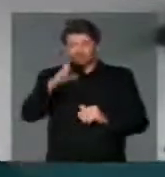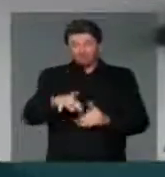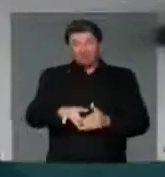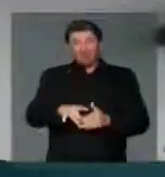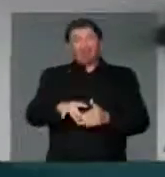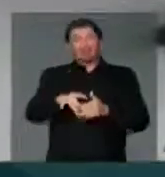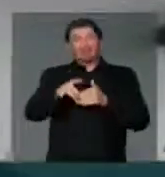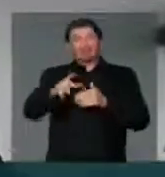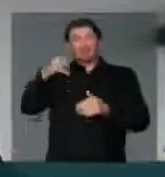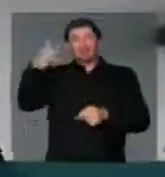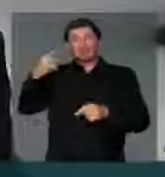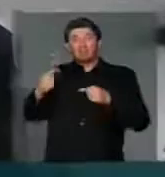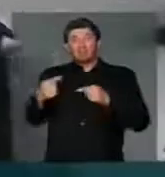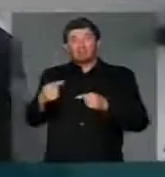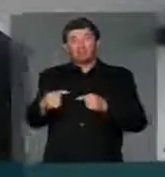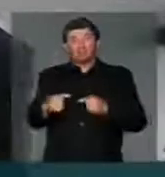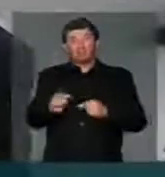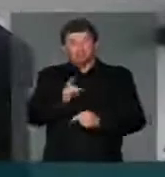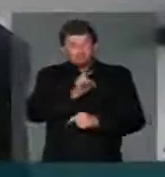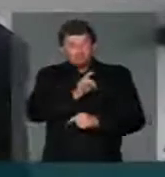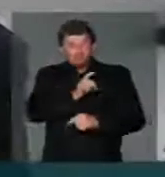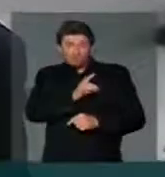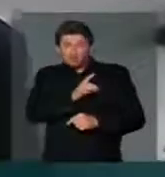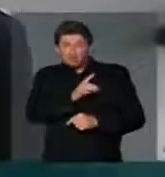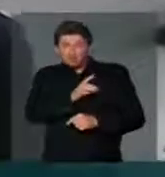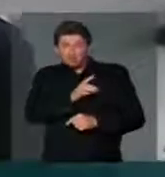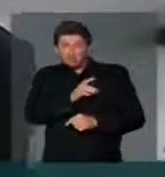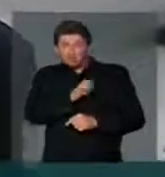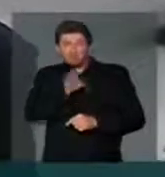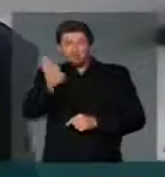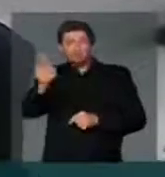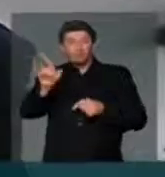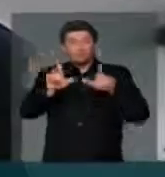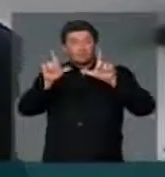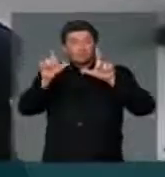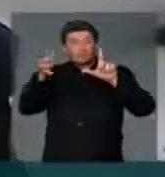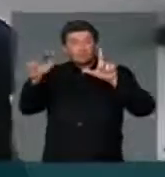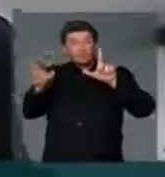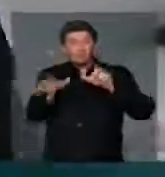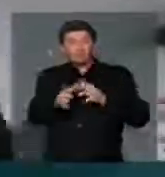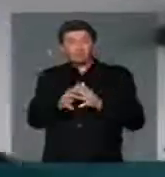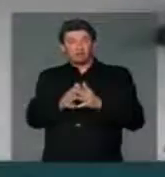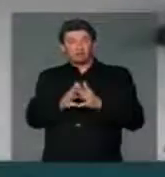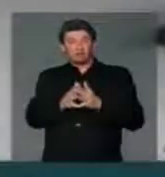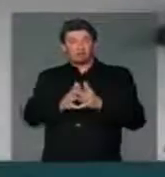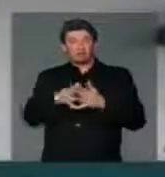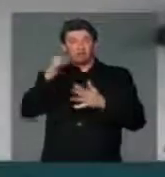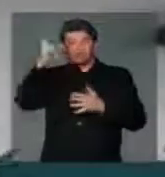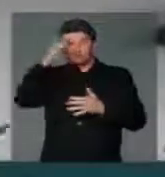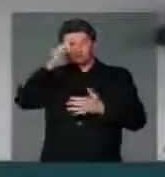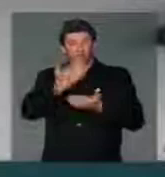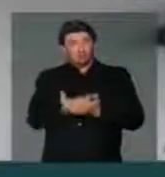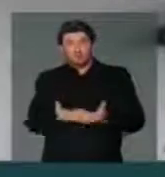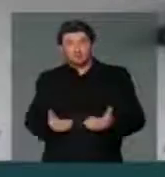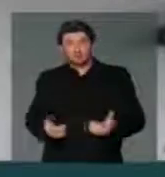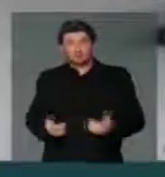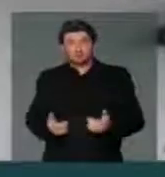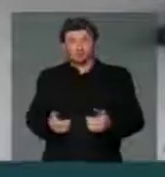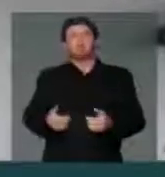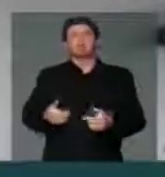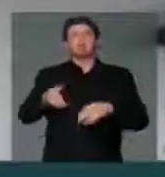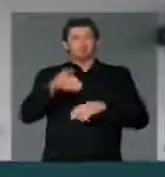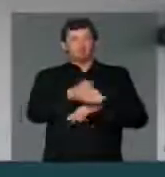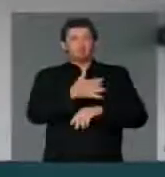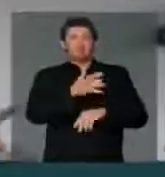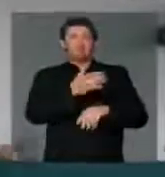líder político ter medo de ir à televisão. É uma coisa inacreditável. Pessoa ir para a rua,